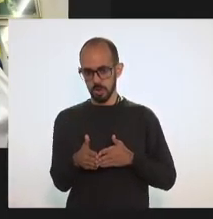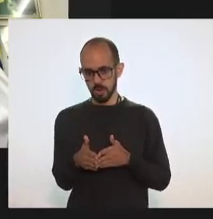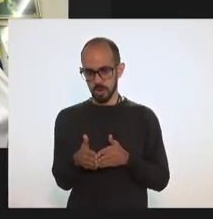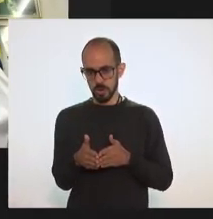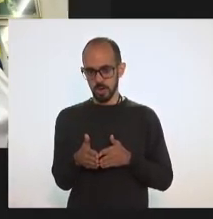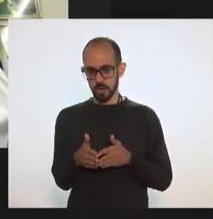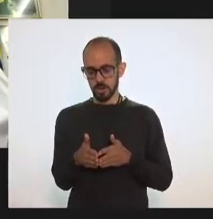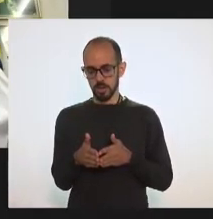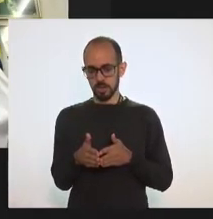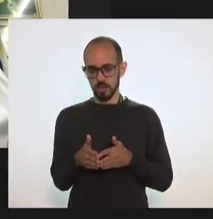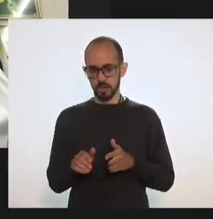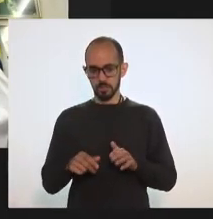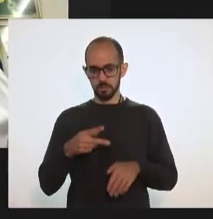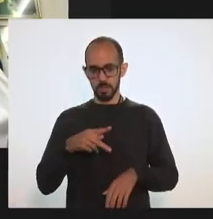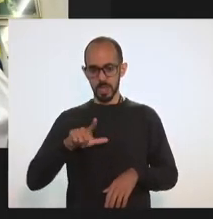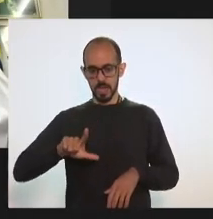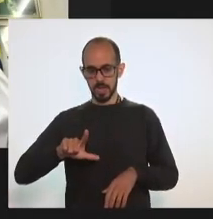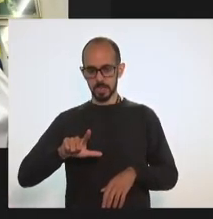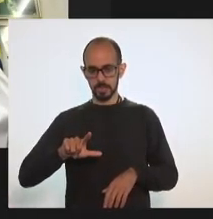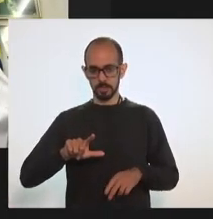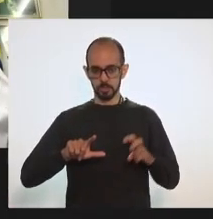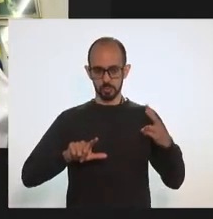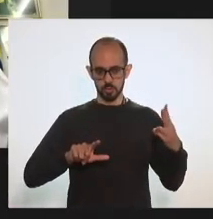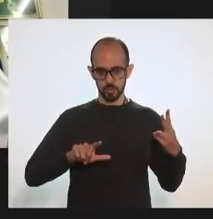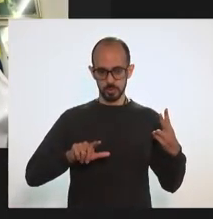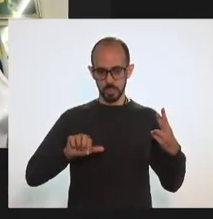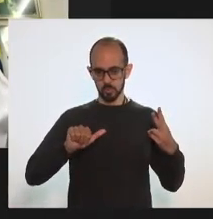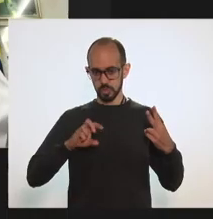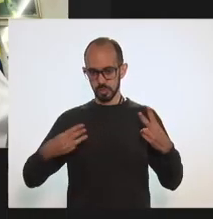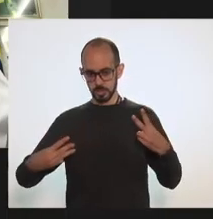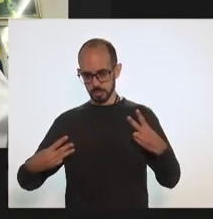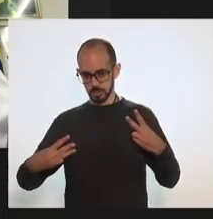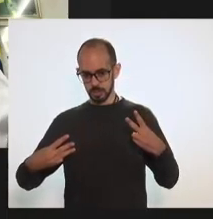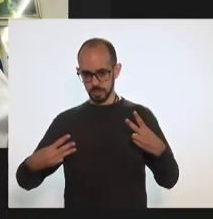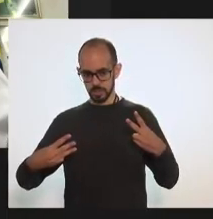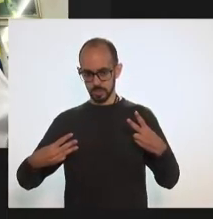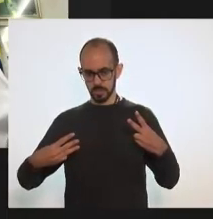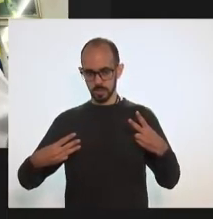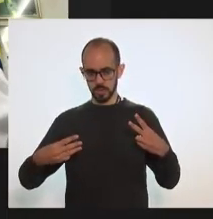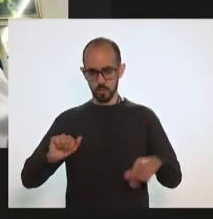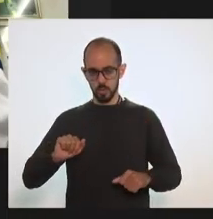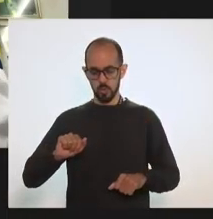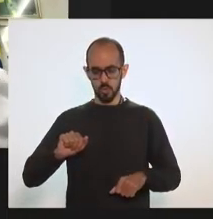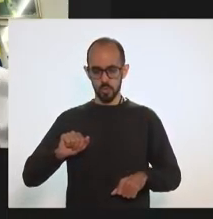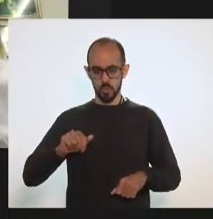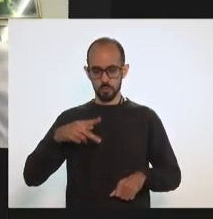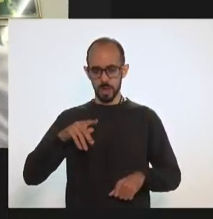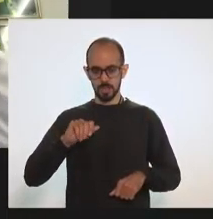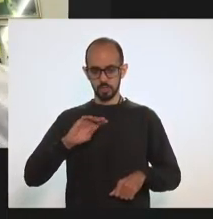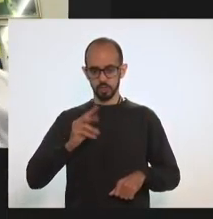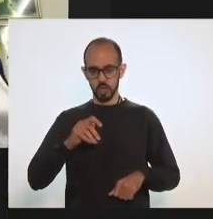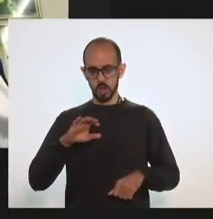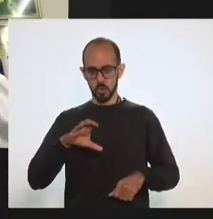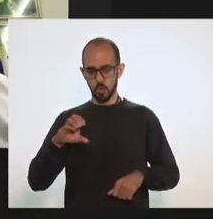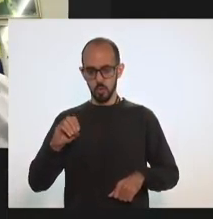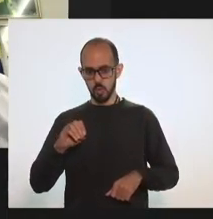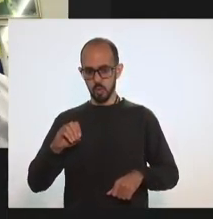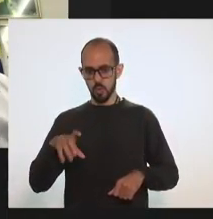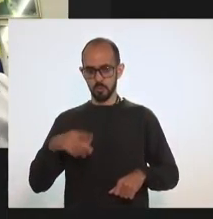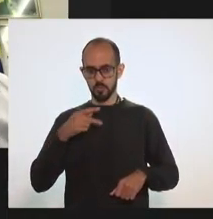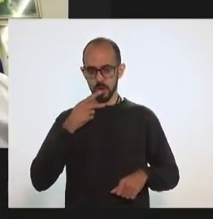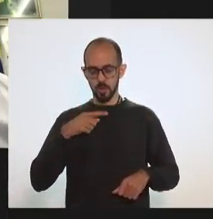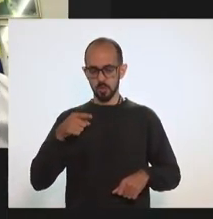Senhor deputado, os PLs do item 2 ao 13, segundo o presidente Pacheco, já foram aprovados em reunião, mas não foram publicados porque os relatores não